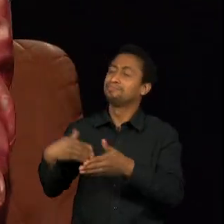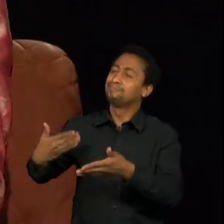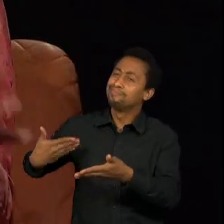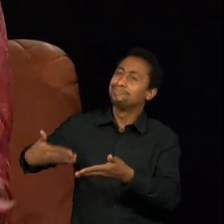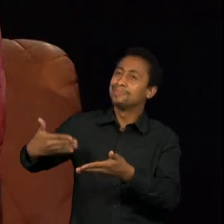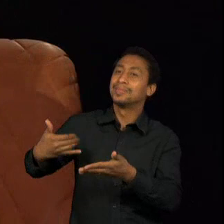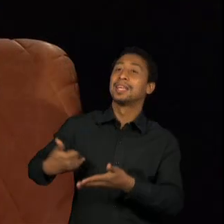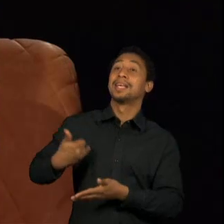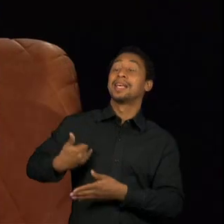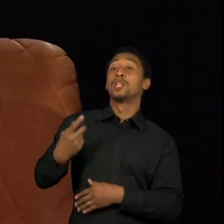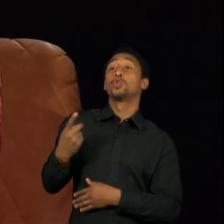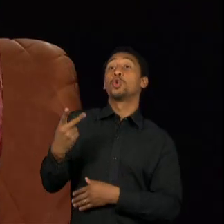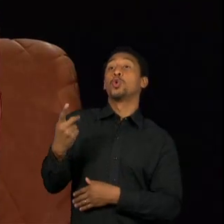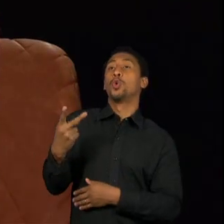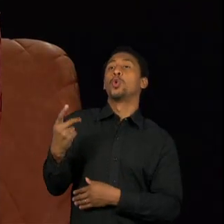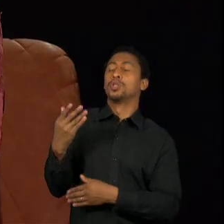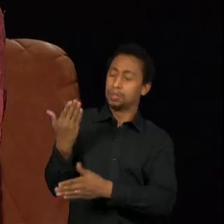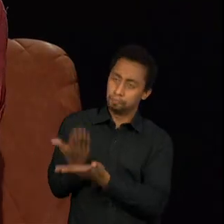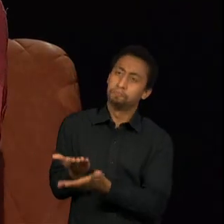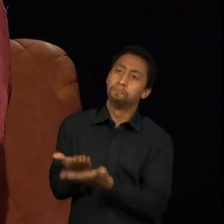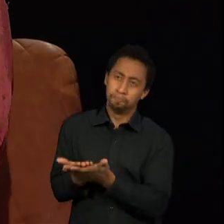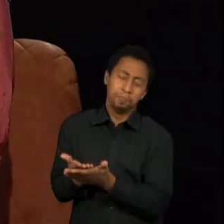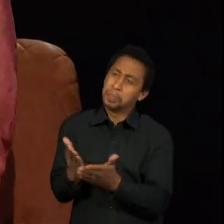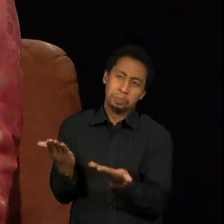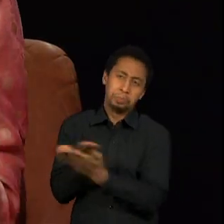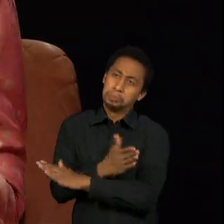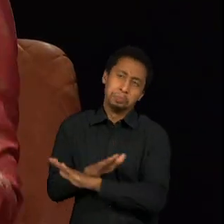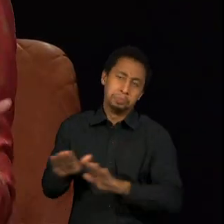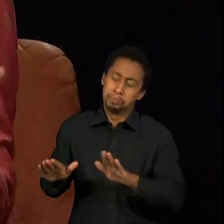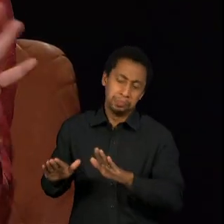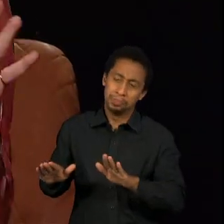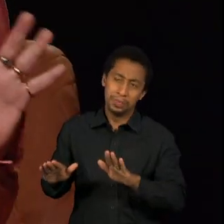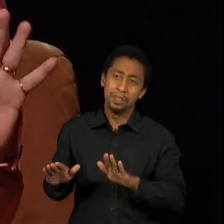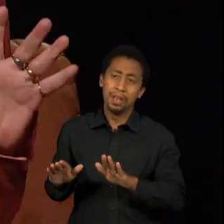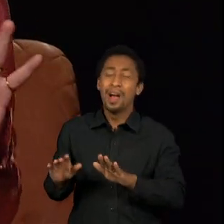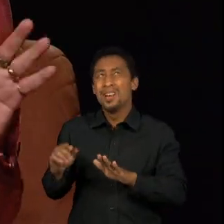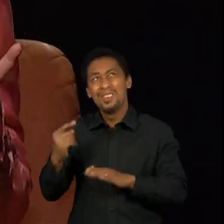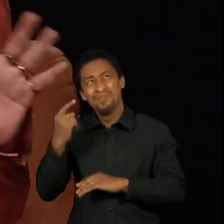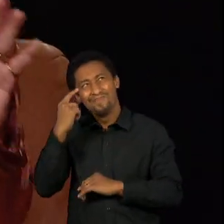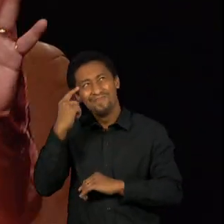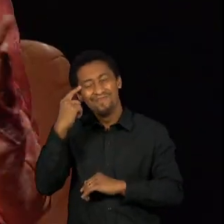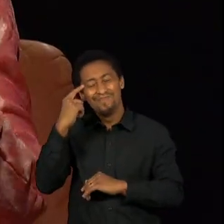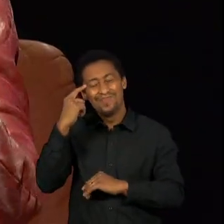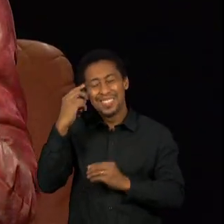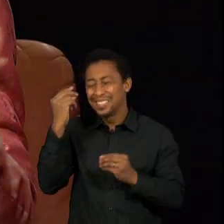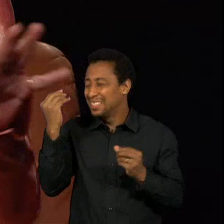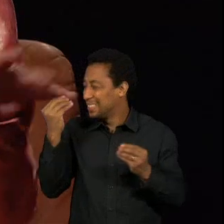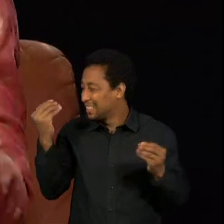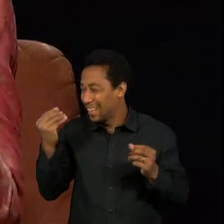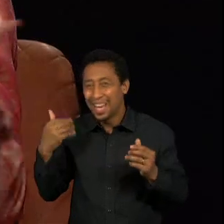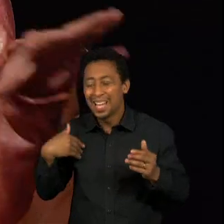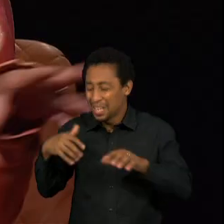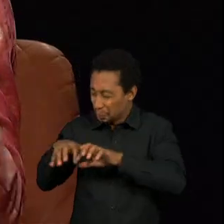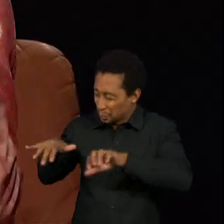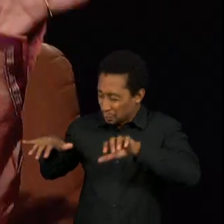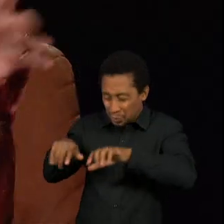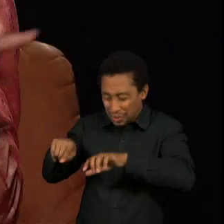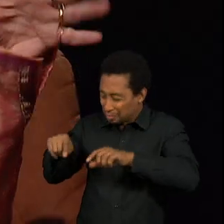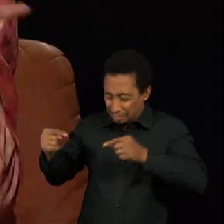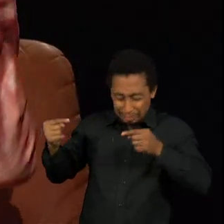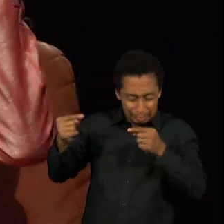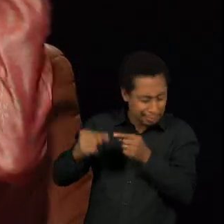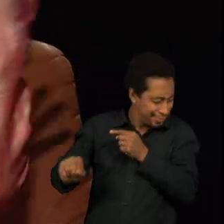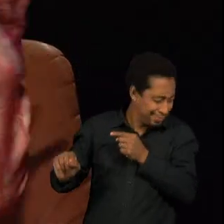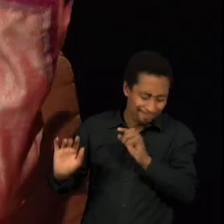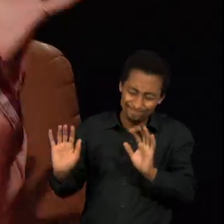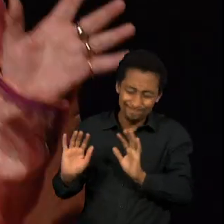né? E depois disso eu tive uma certa aflição, sabe, com aquela música, né?